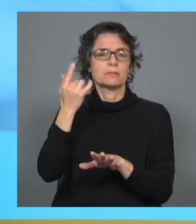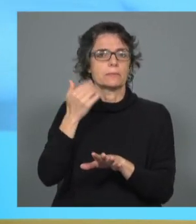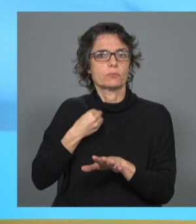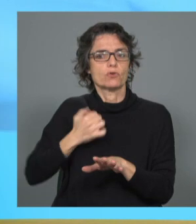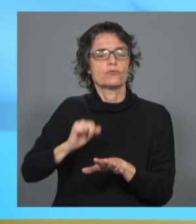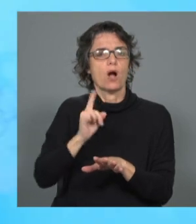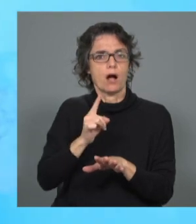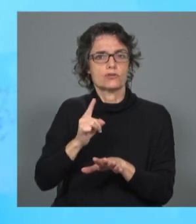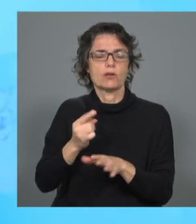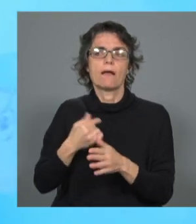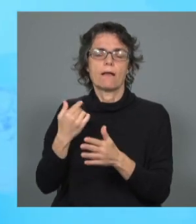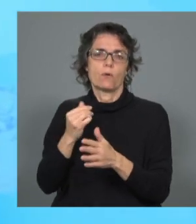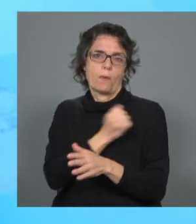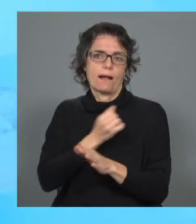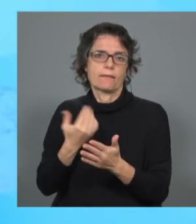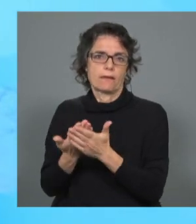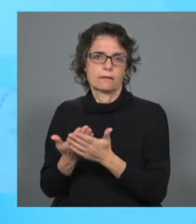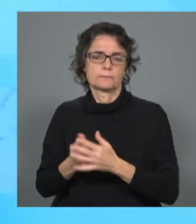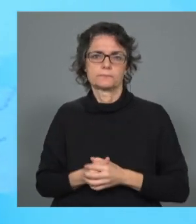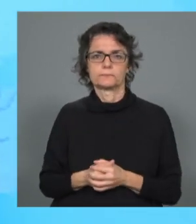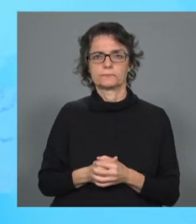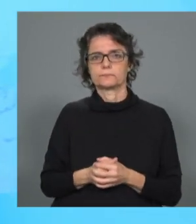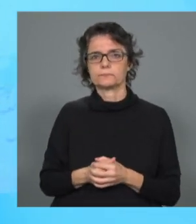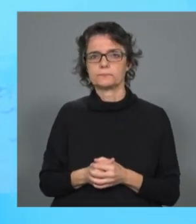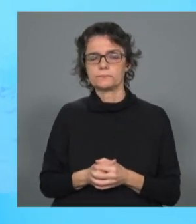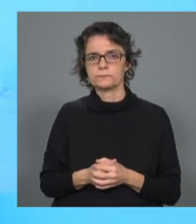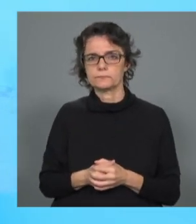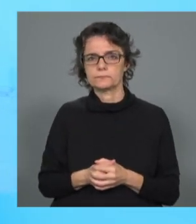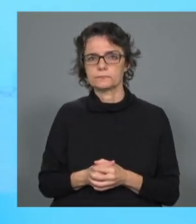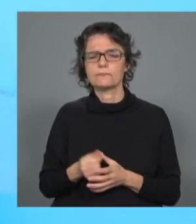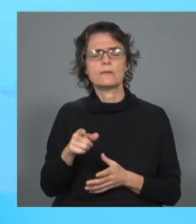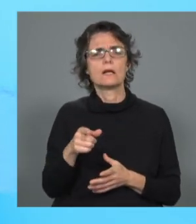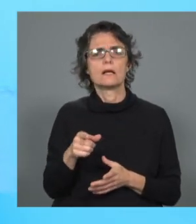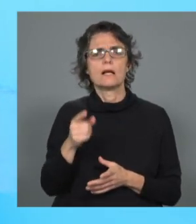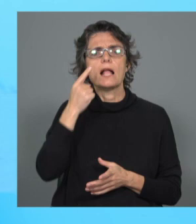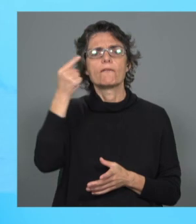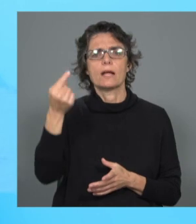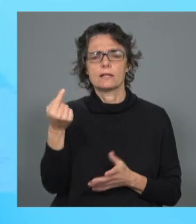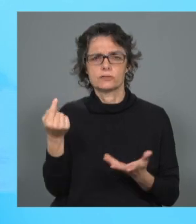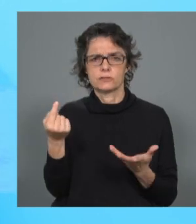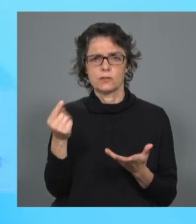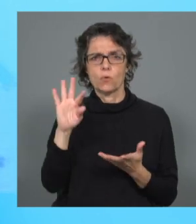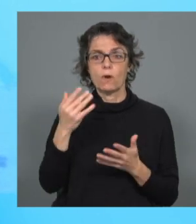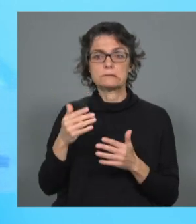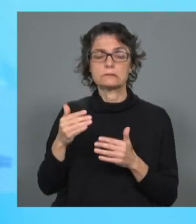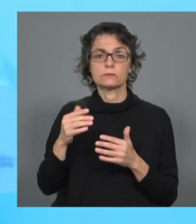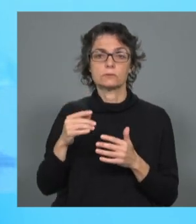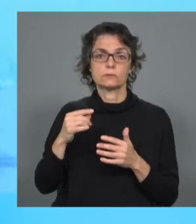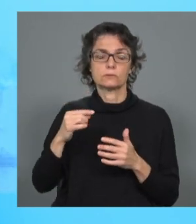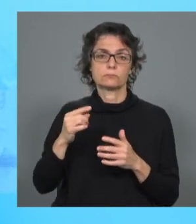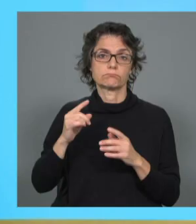elas. De que forma é que foi essa viagem e a expectativa que sentiam também quando partiam daqui em direção a Varsóvia,